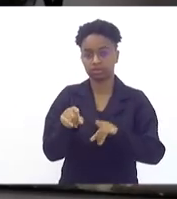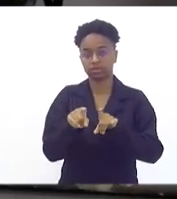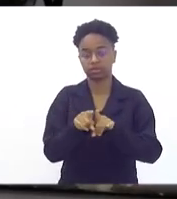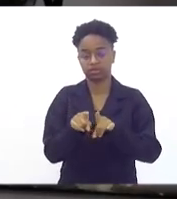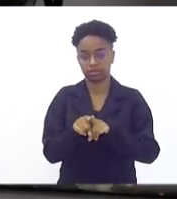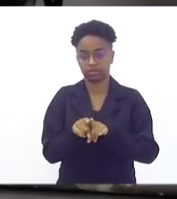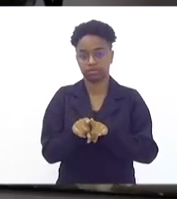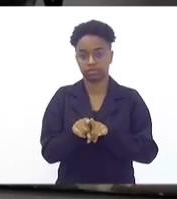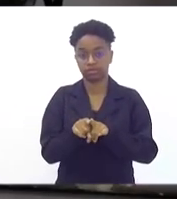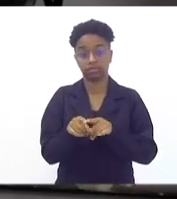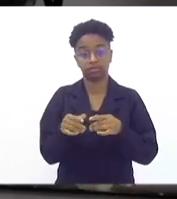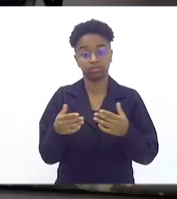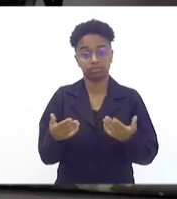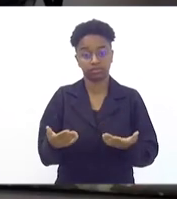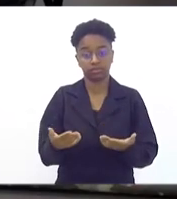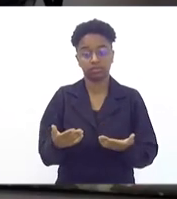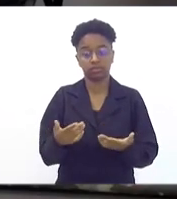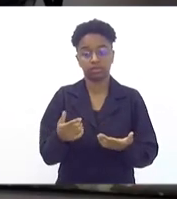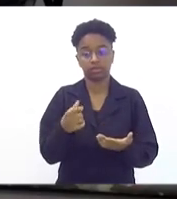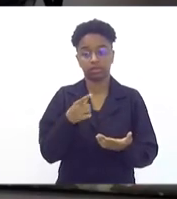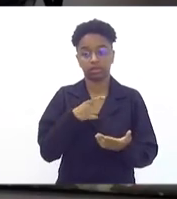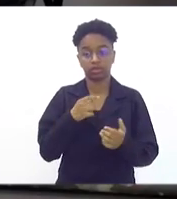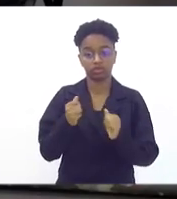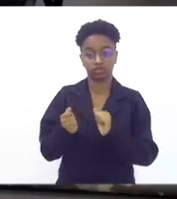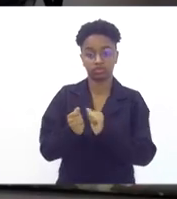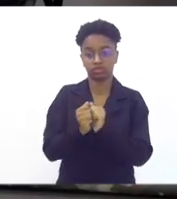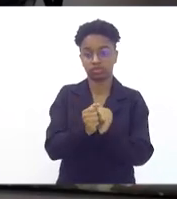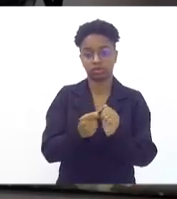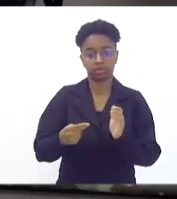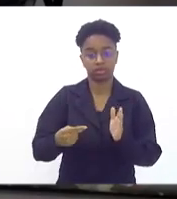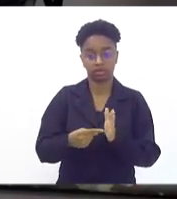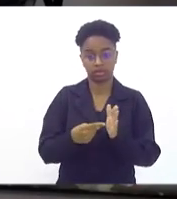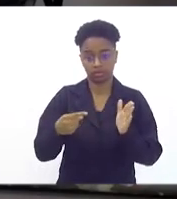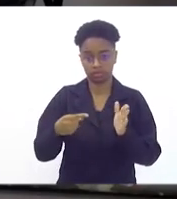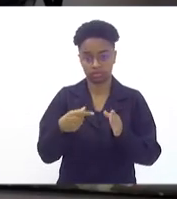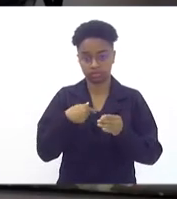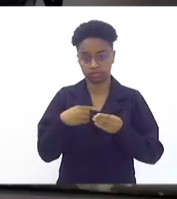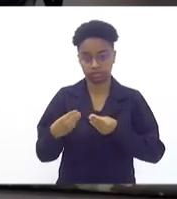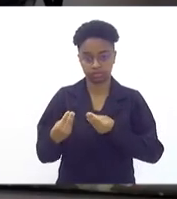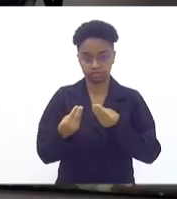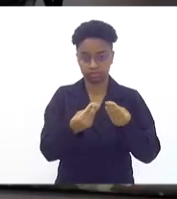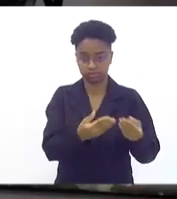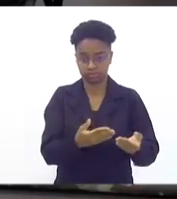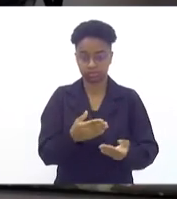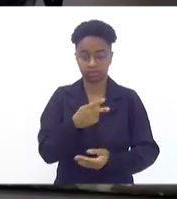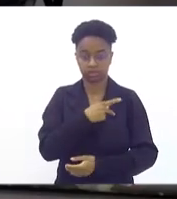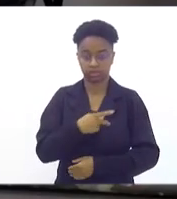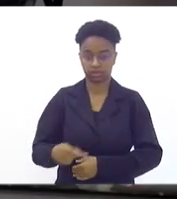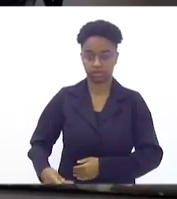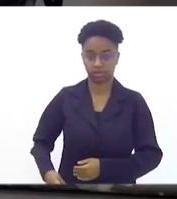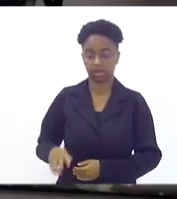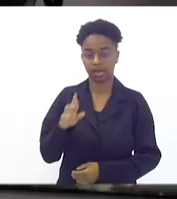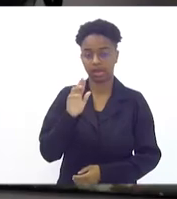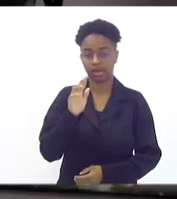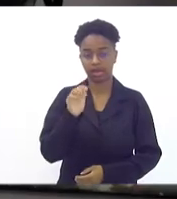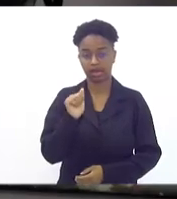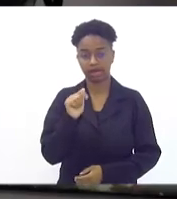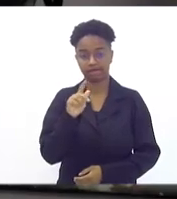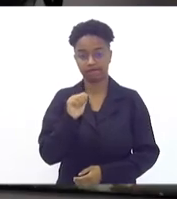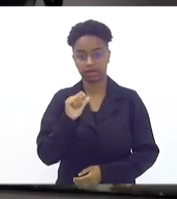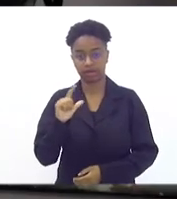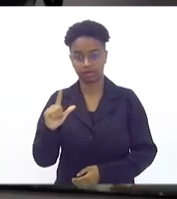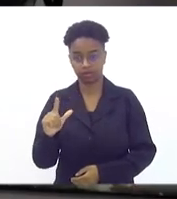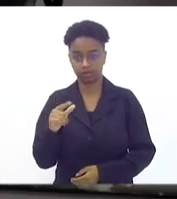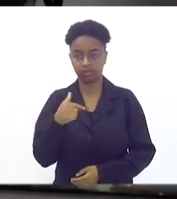e comigo trouxe uma denúncia entregue em mãos ao presidente Rafael que gostaria de